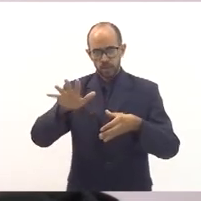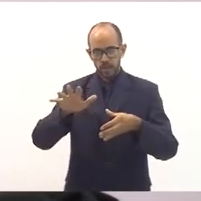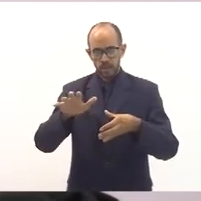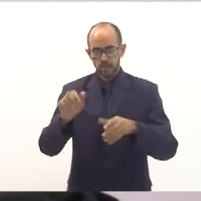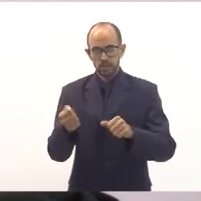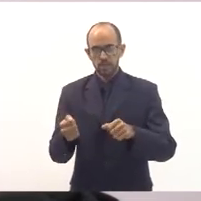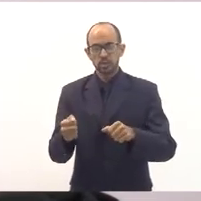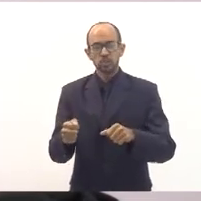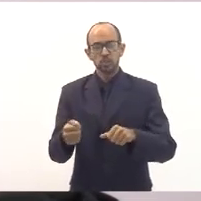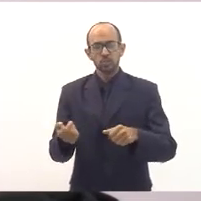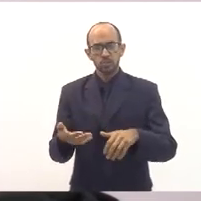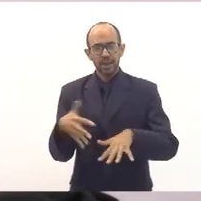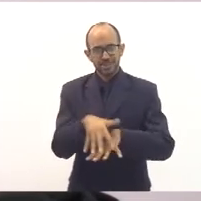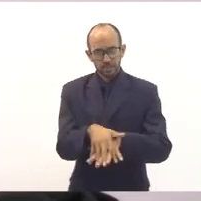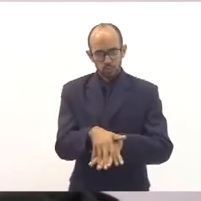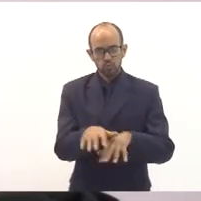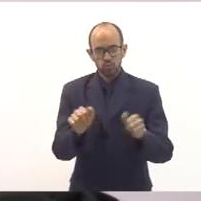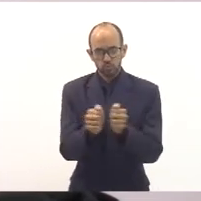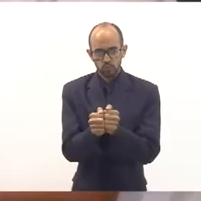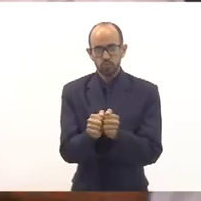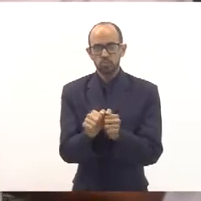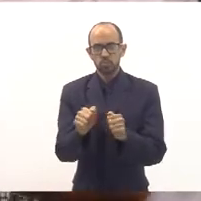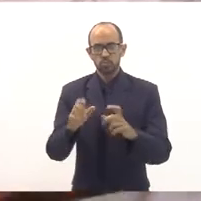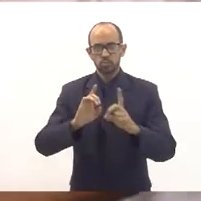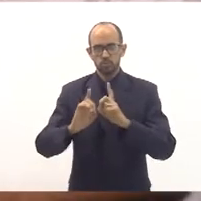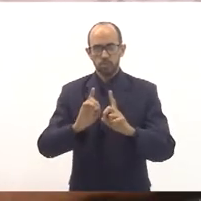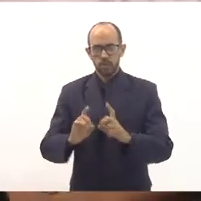dentro desse debate beleza